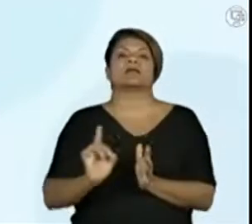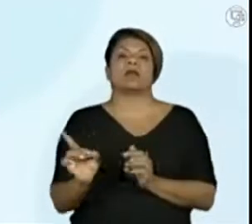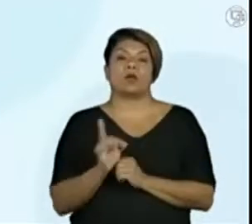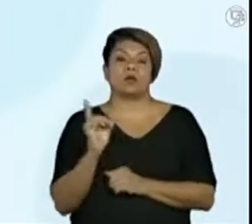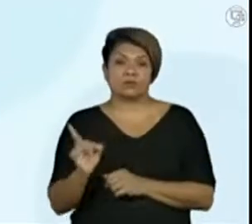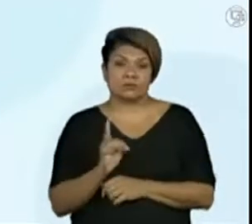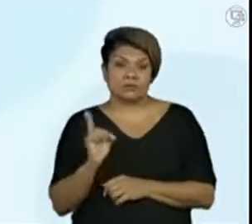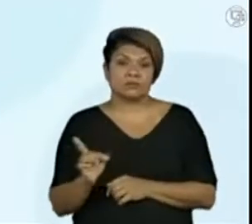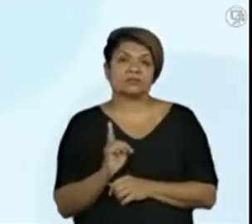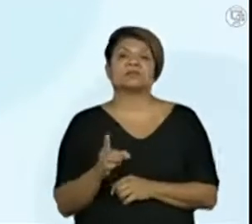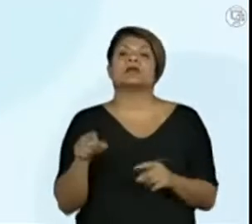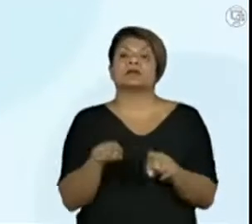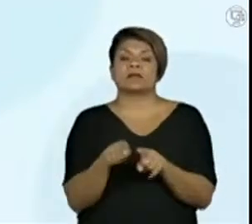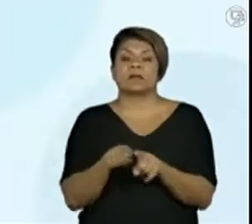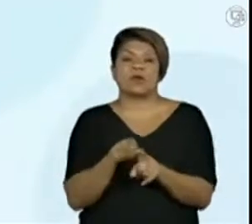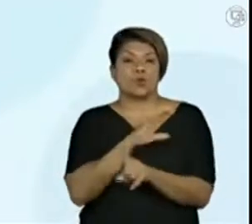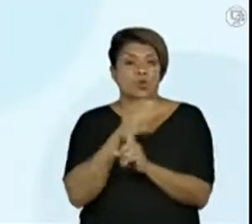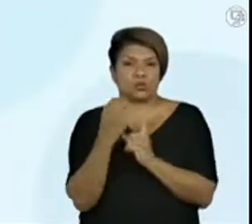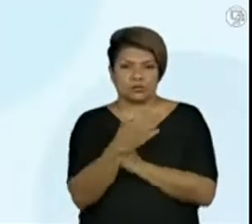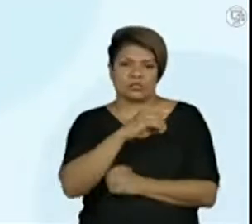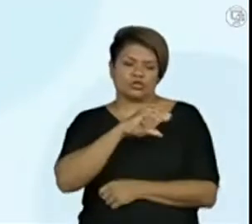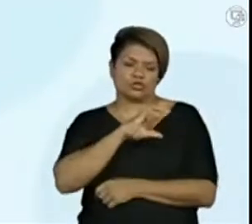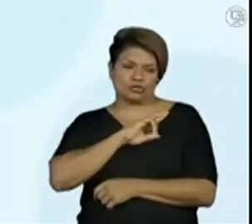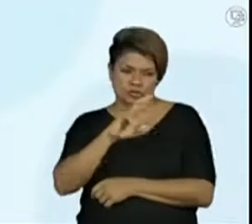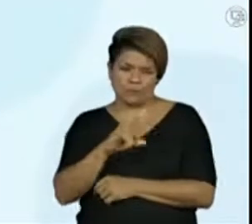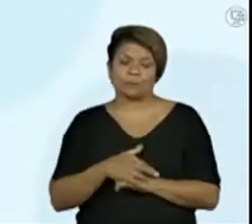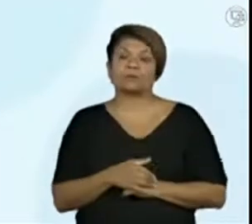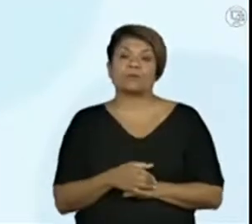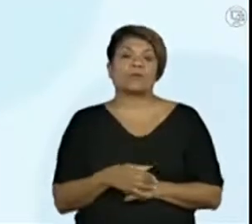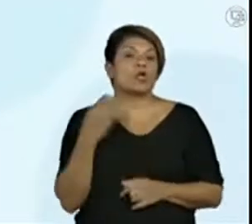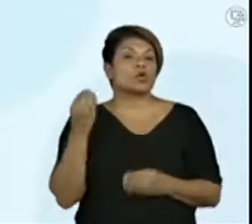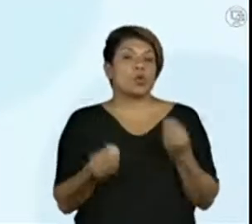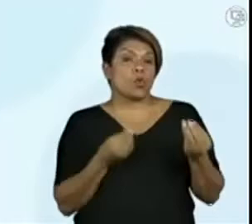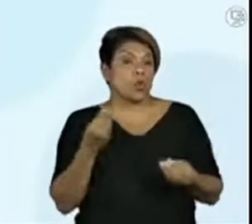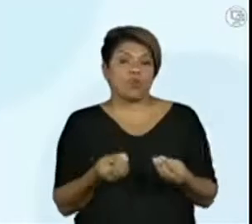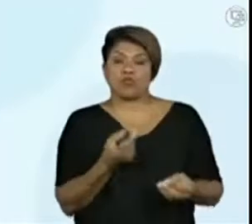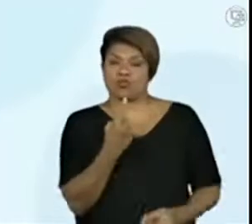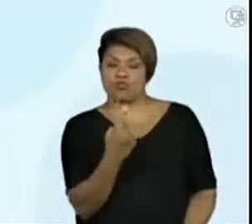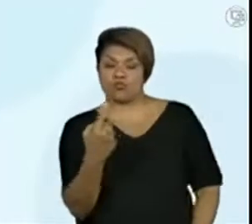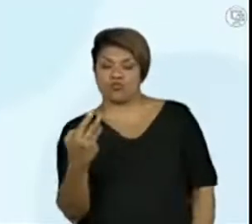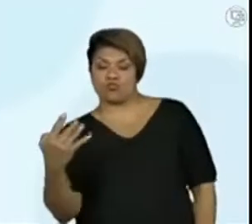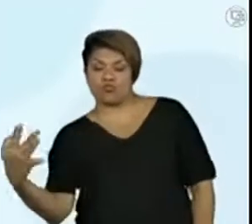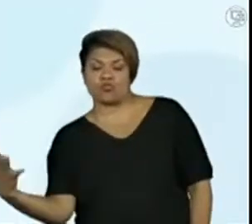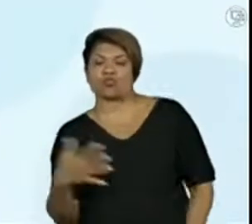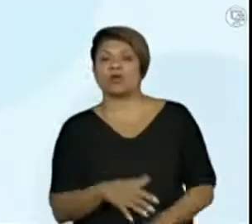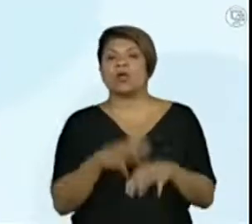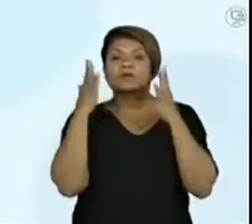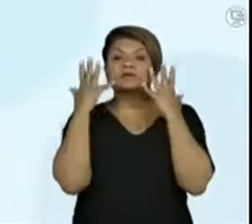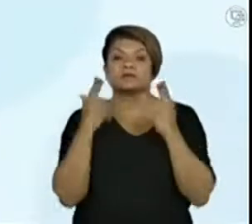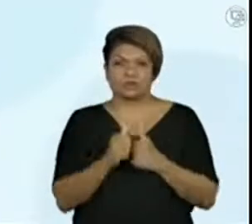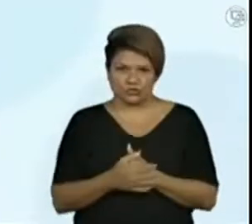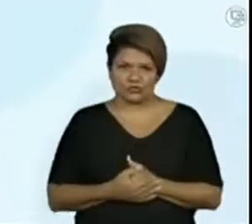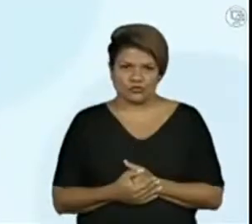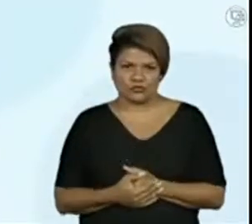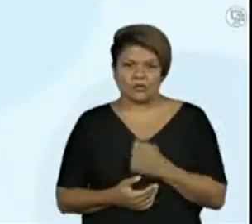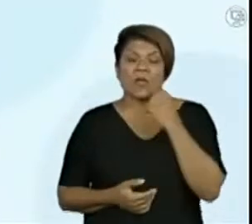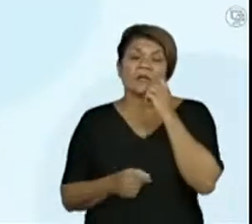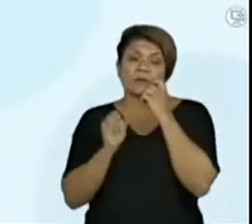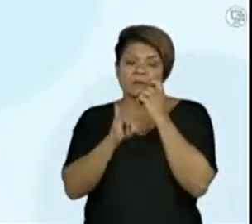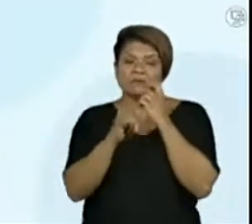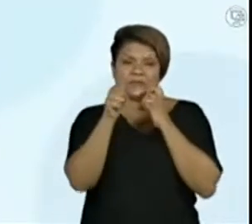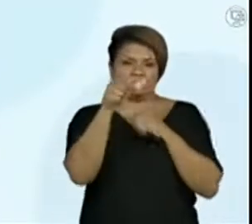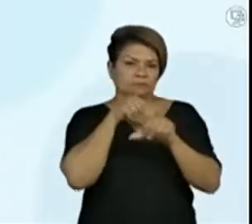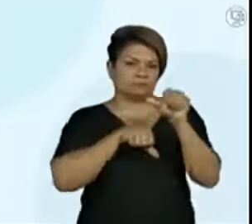cerimônias religiosas. E como contar os bichos ou o tempo. Se você fosse um desses homens